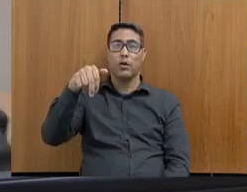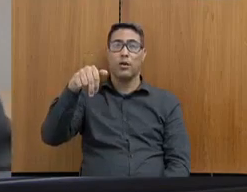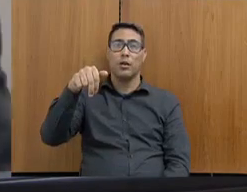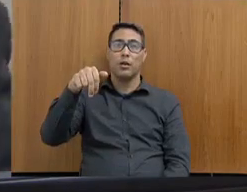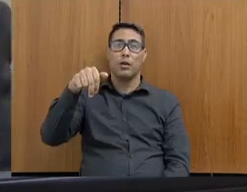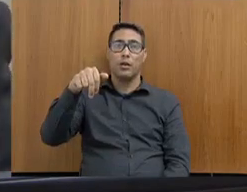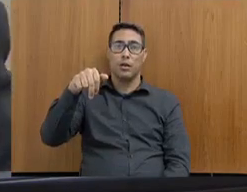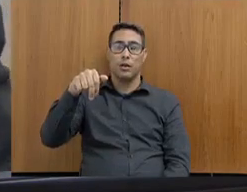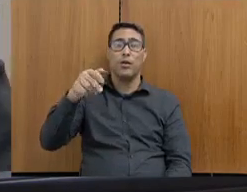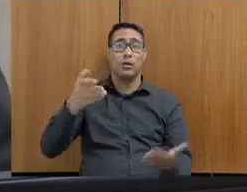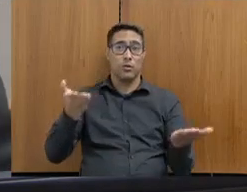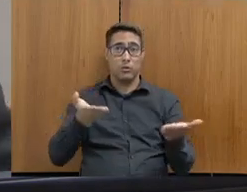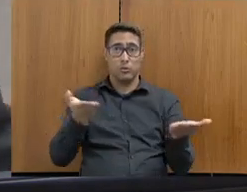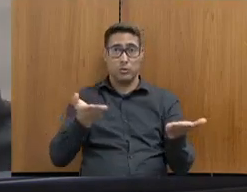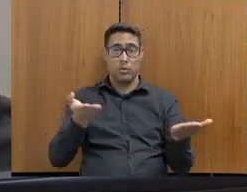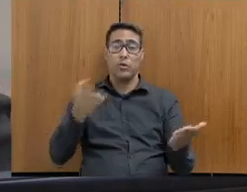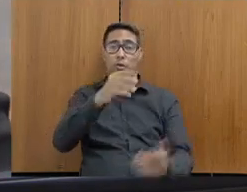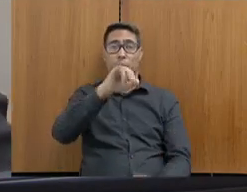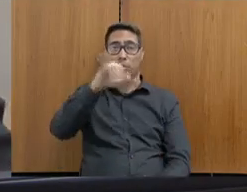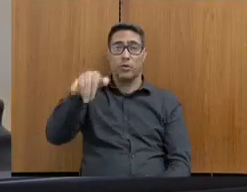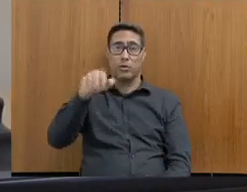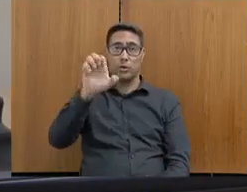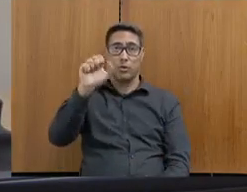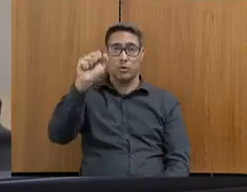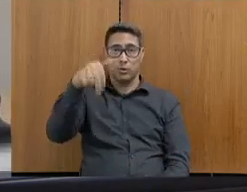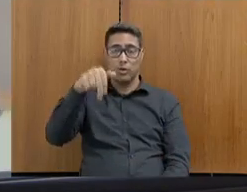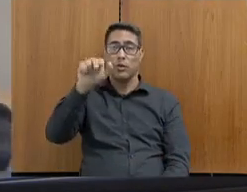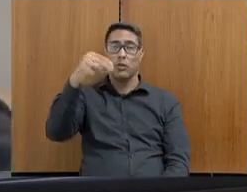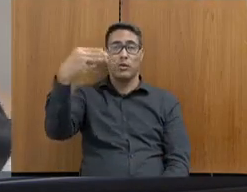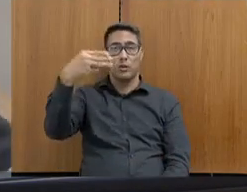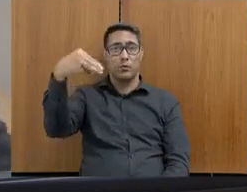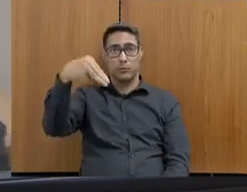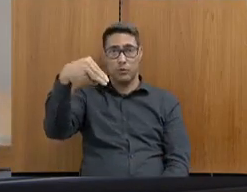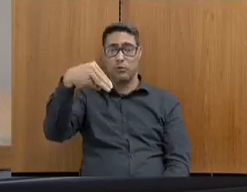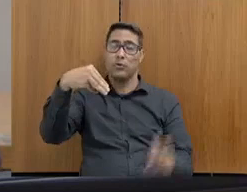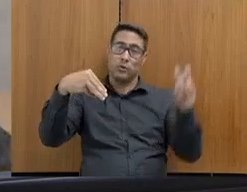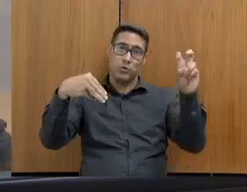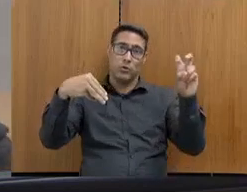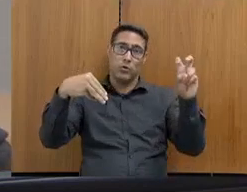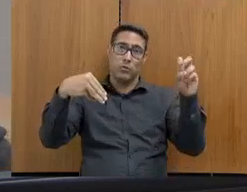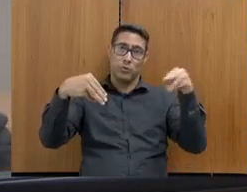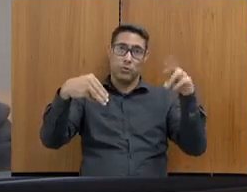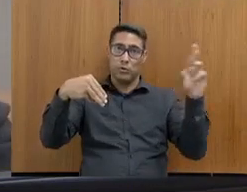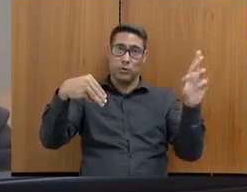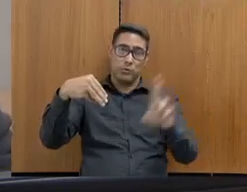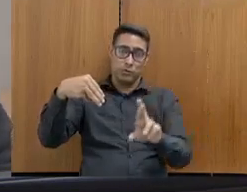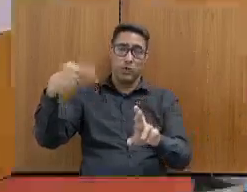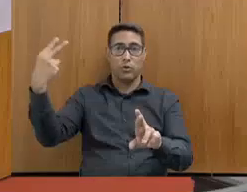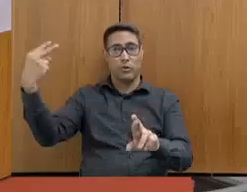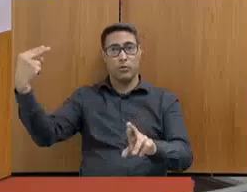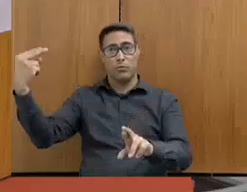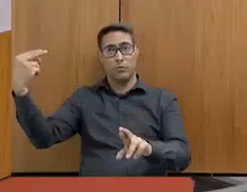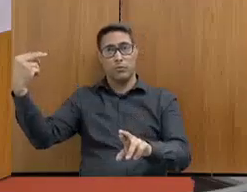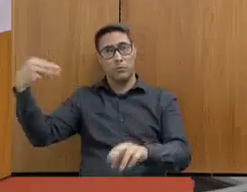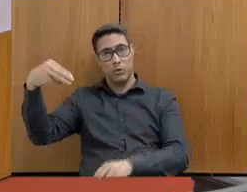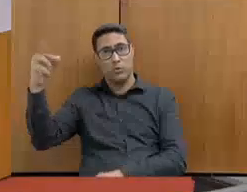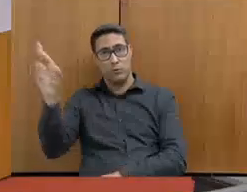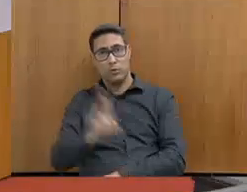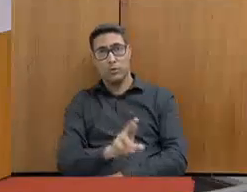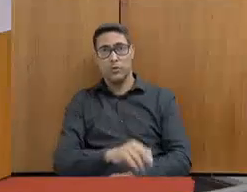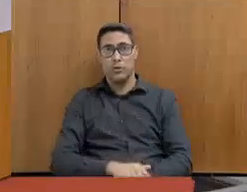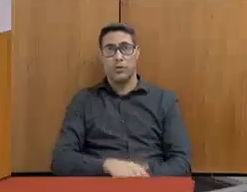passo a palavra ao Deputado Doutor Jean 3 minutos para intervenção 5 minutos da resposta 2 minutos para a reta Muito obrigado